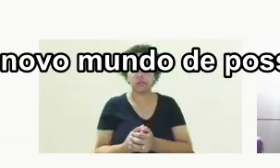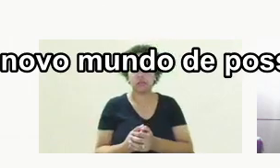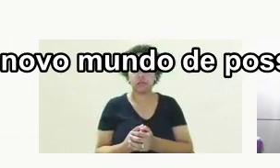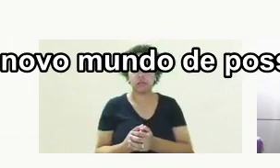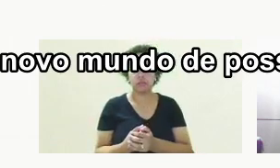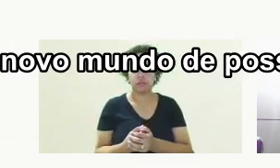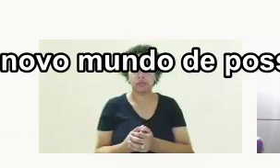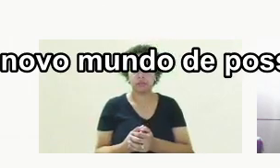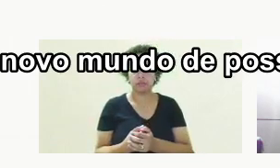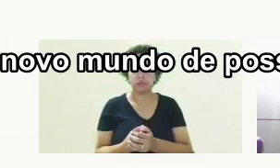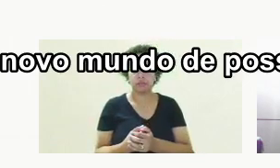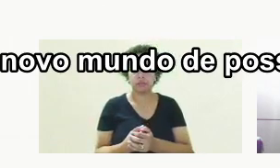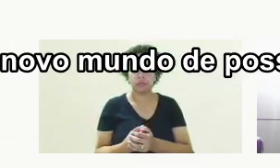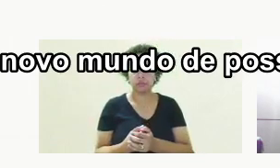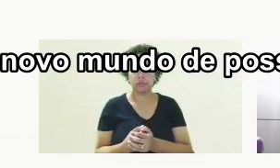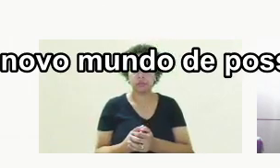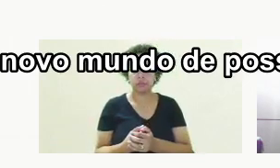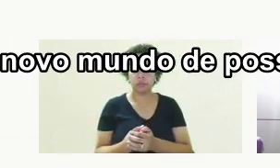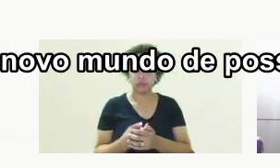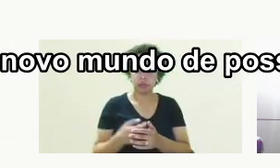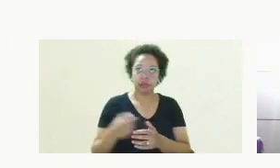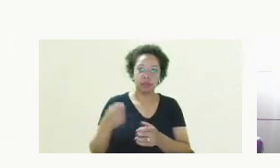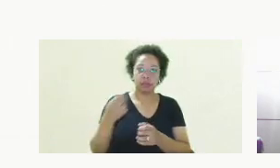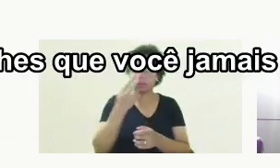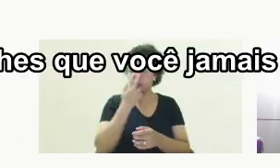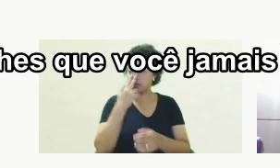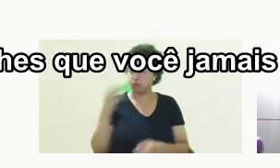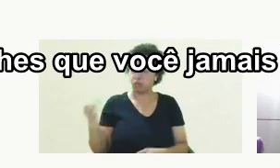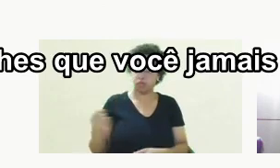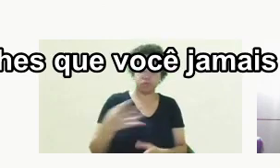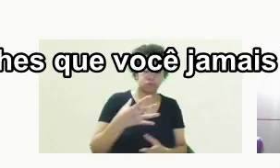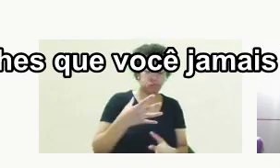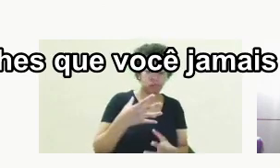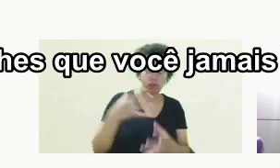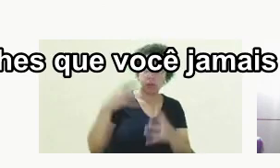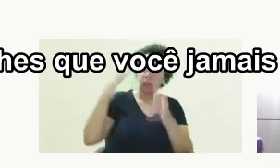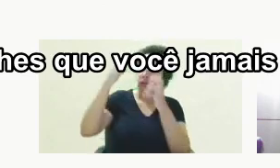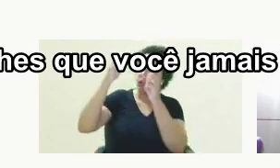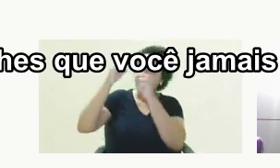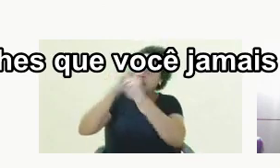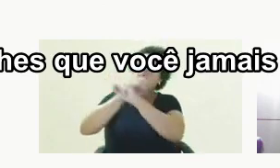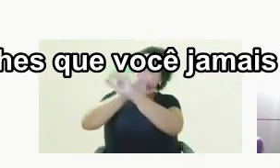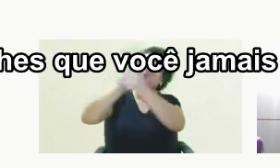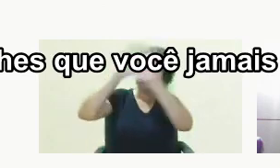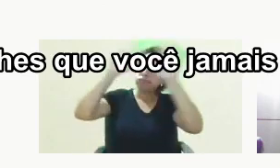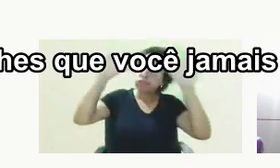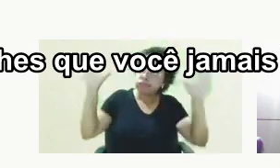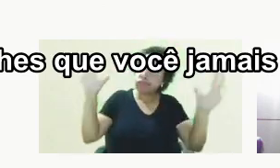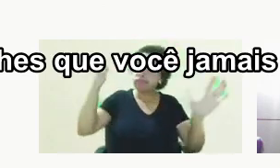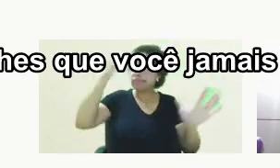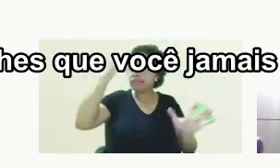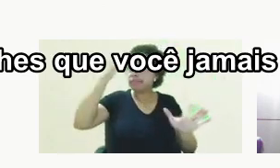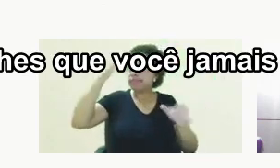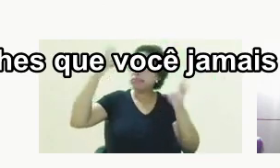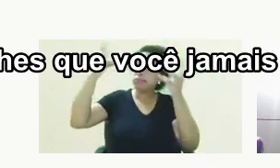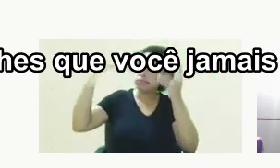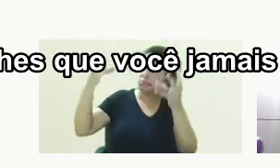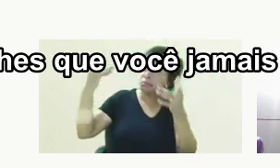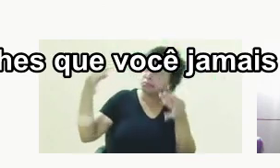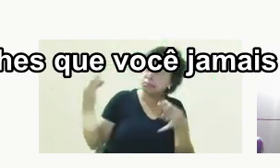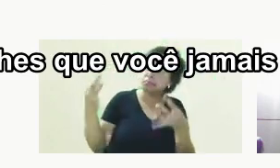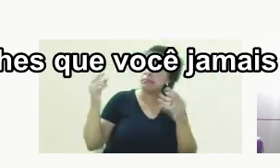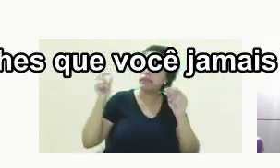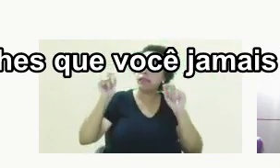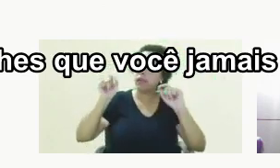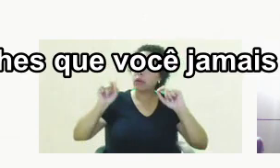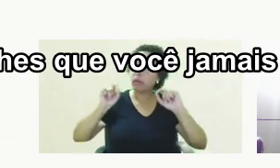a gente abre um novo mundo de possibilidades. Você pensa em detalhes que você